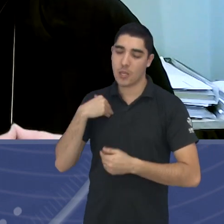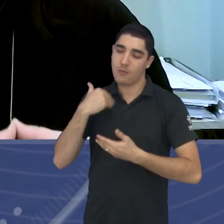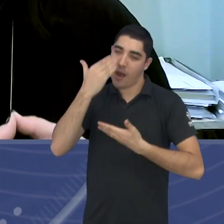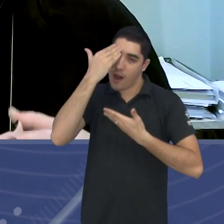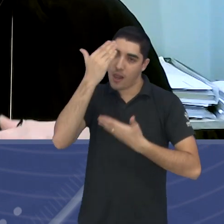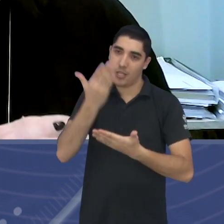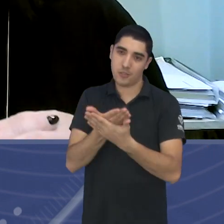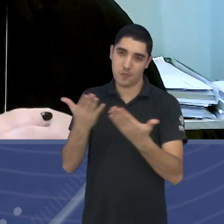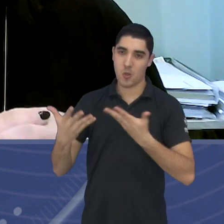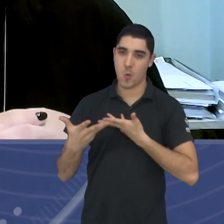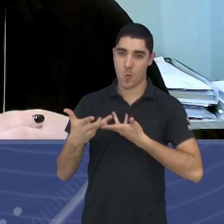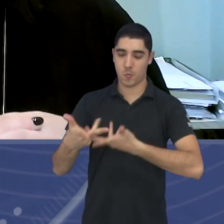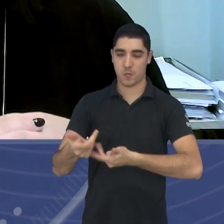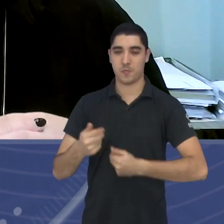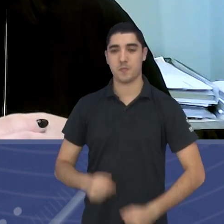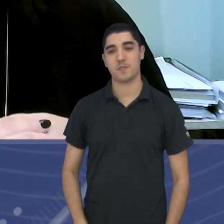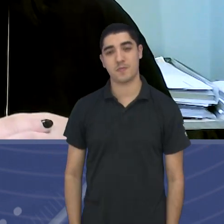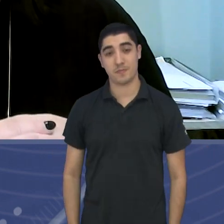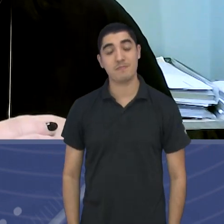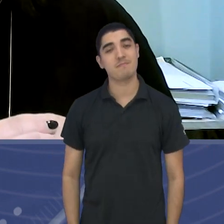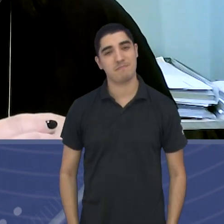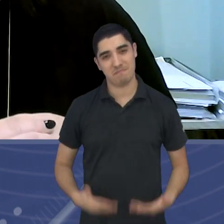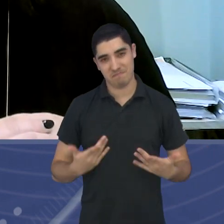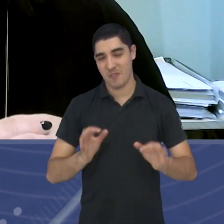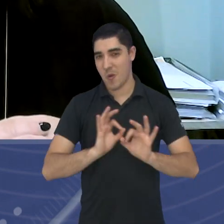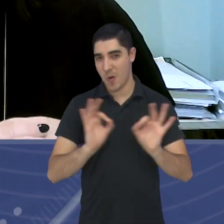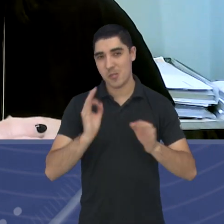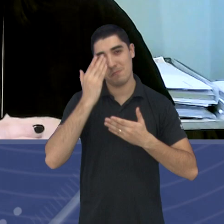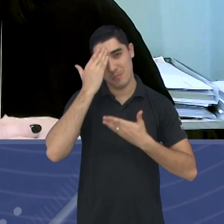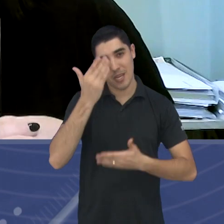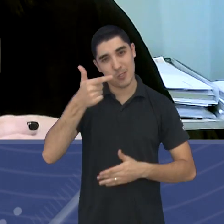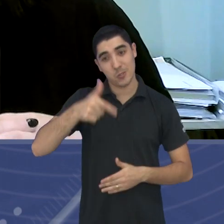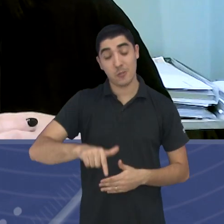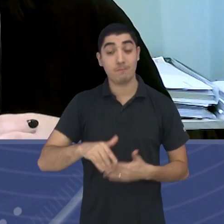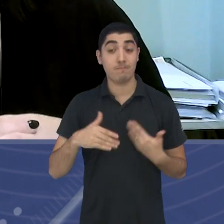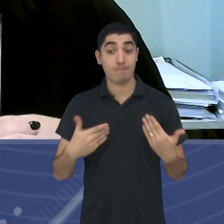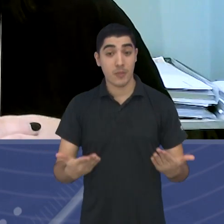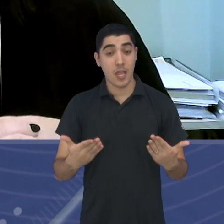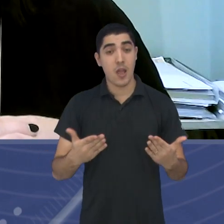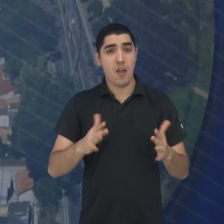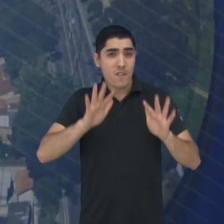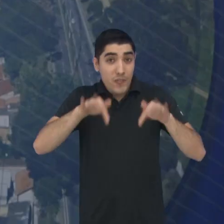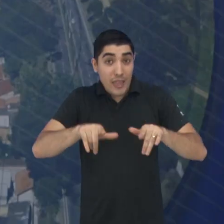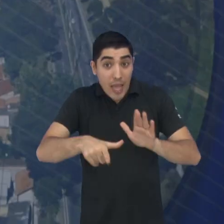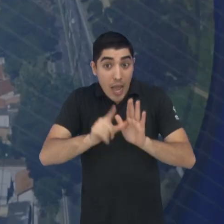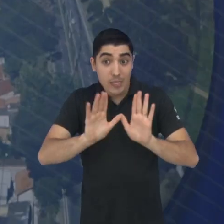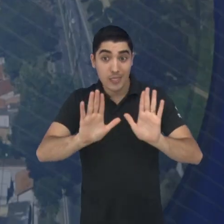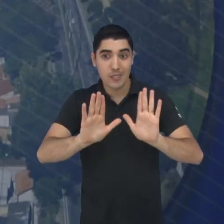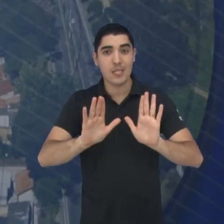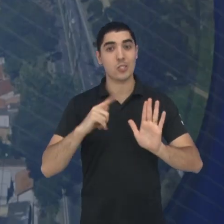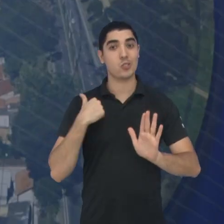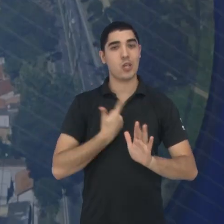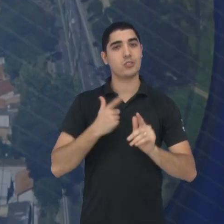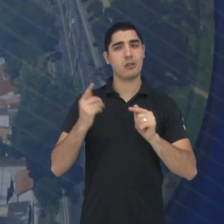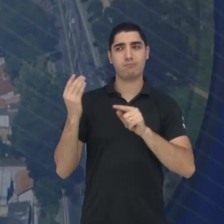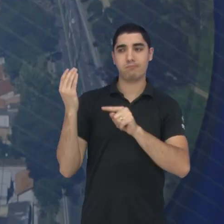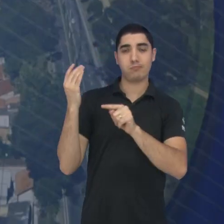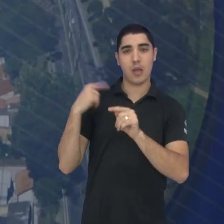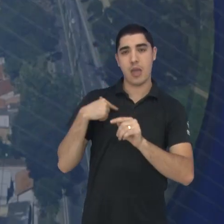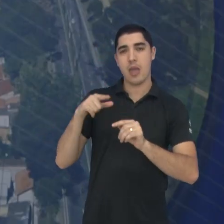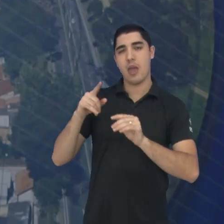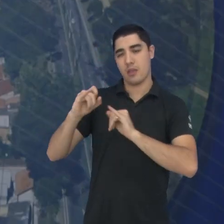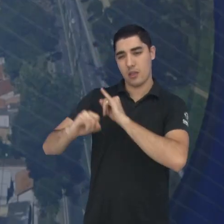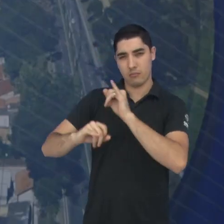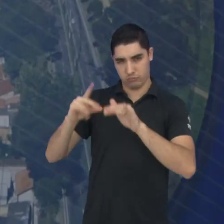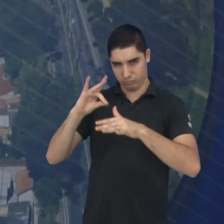o convite. Tá, joia. Obrigada mais uma vez. Antes da gente encerrar rapidamente, nós fizemos uma enquete nas redes sociais